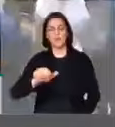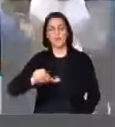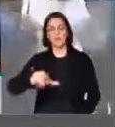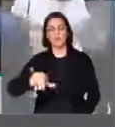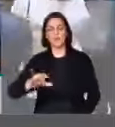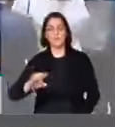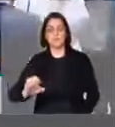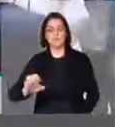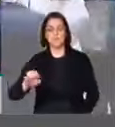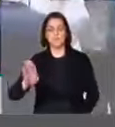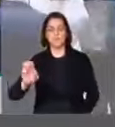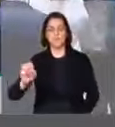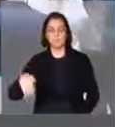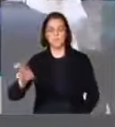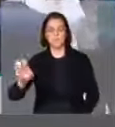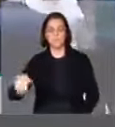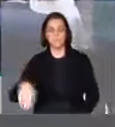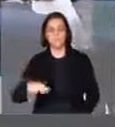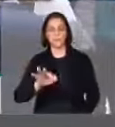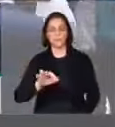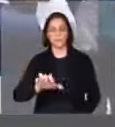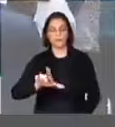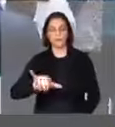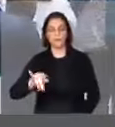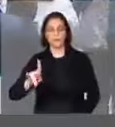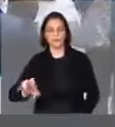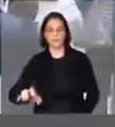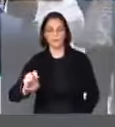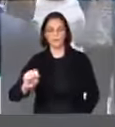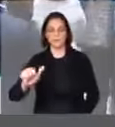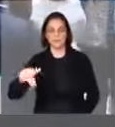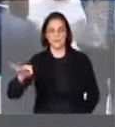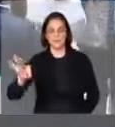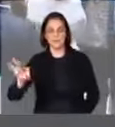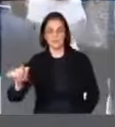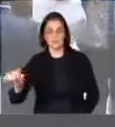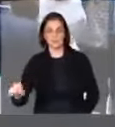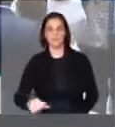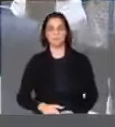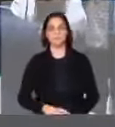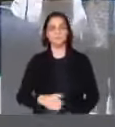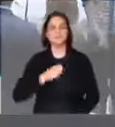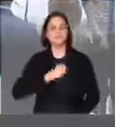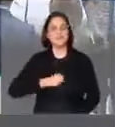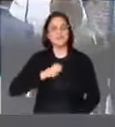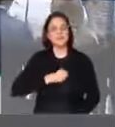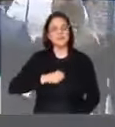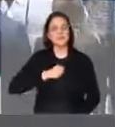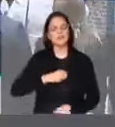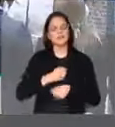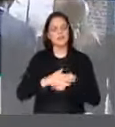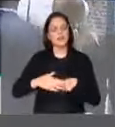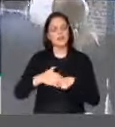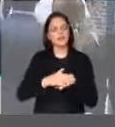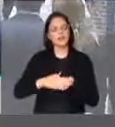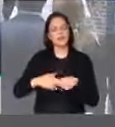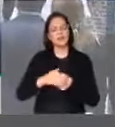Alice Bombom, Felipe Santos. Homenageamos com muita saudade e com muito